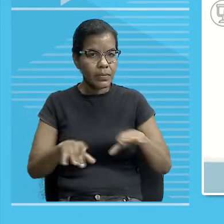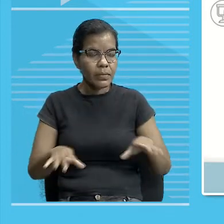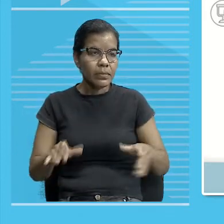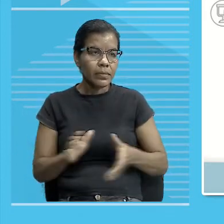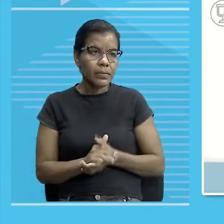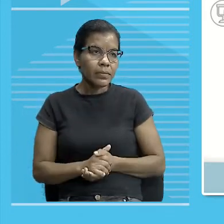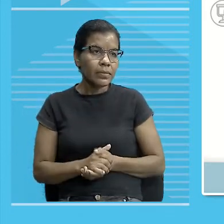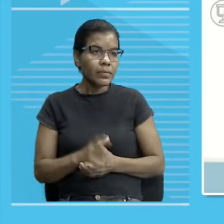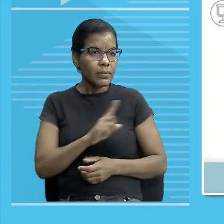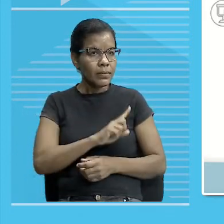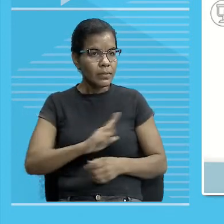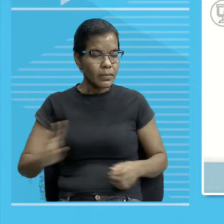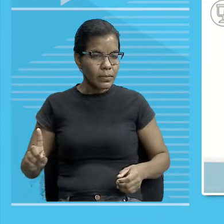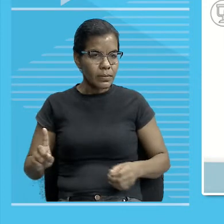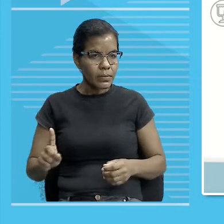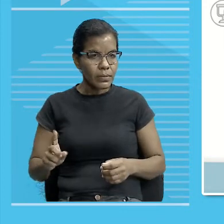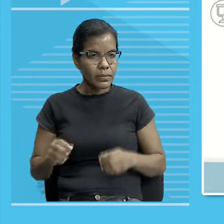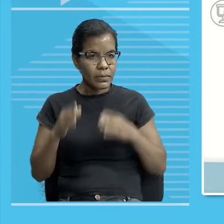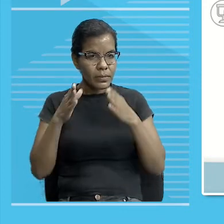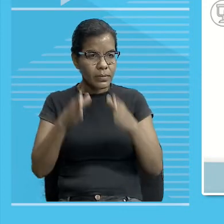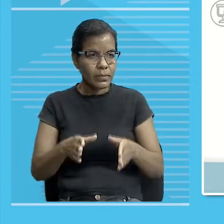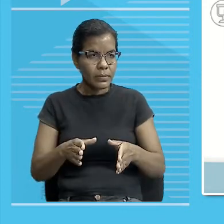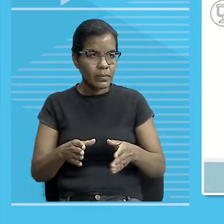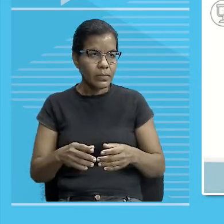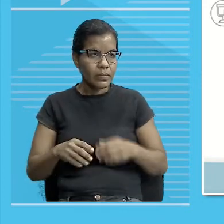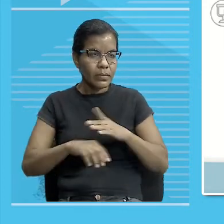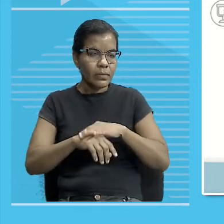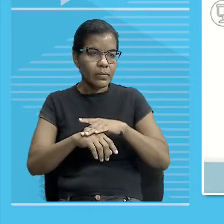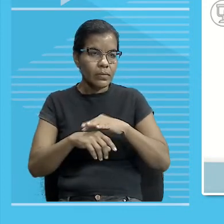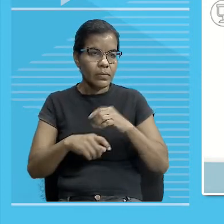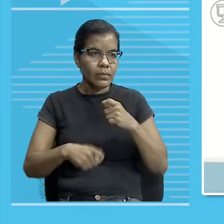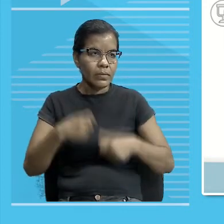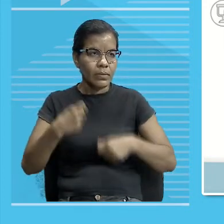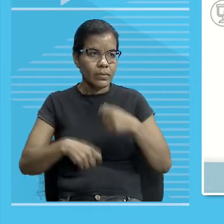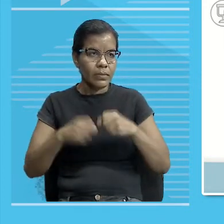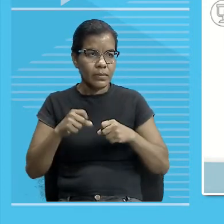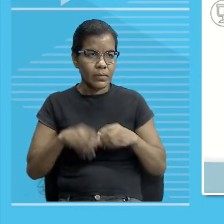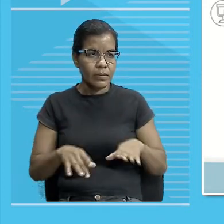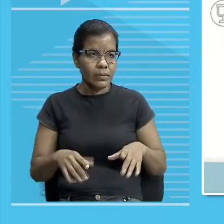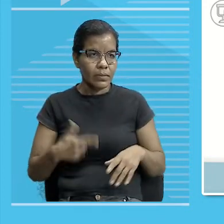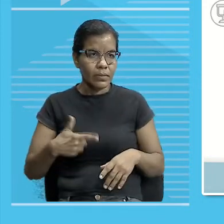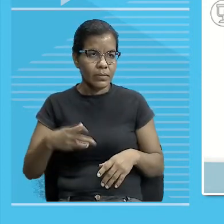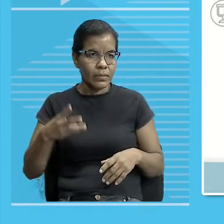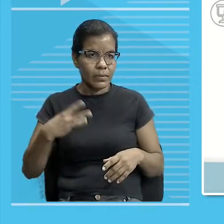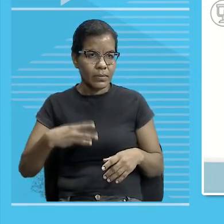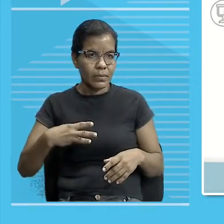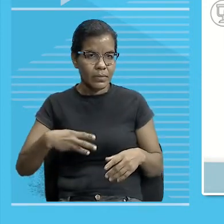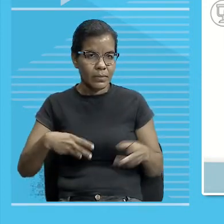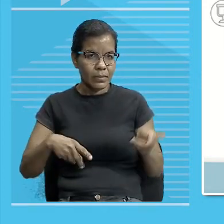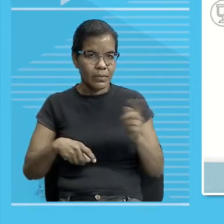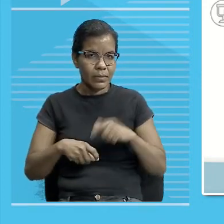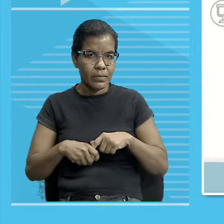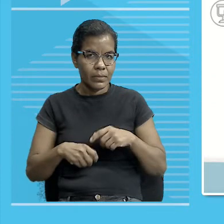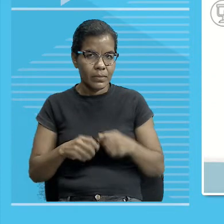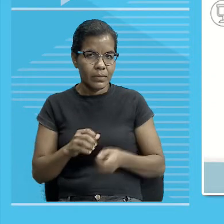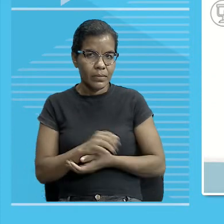transmissível. Que não indica. Não é que indica, não, tá? 2 minutinhos e eu volto. Até já.